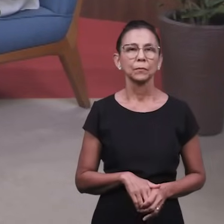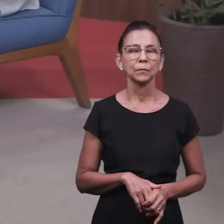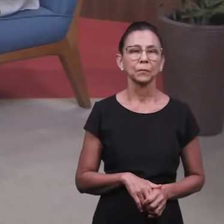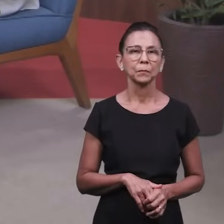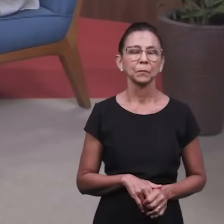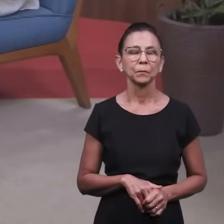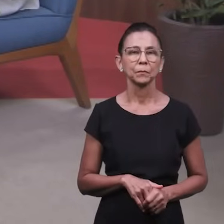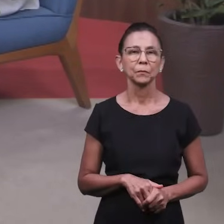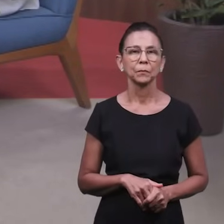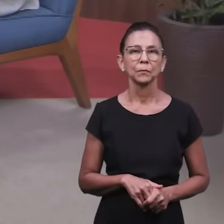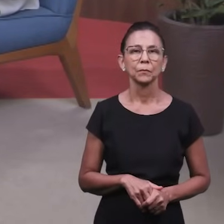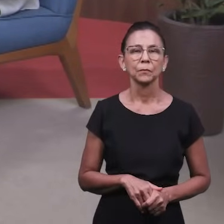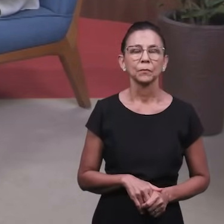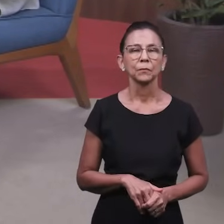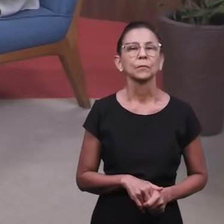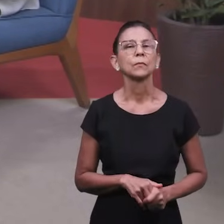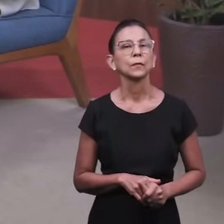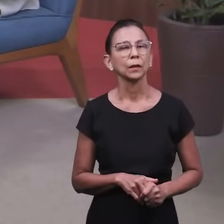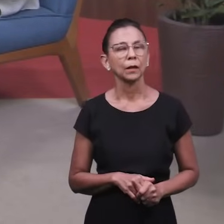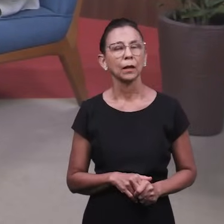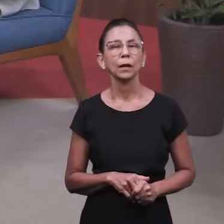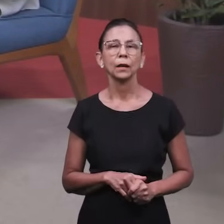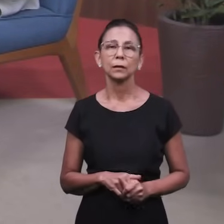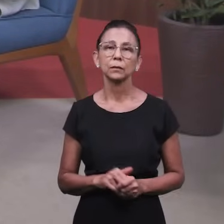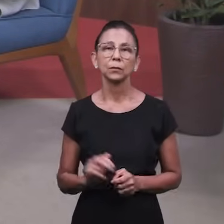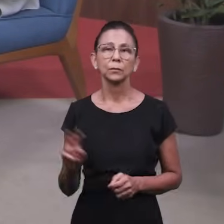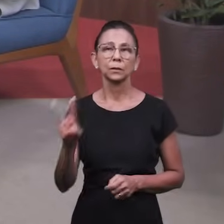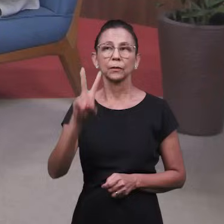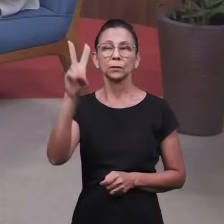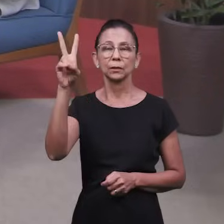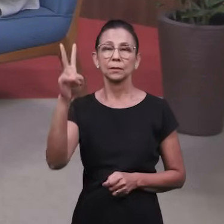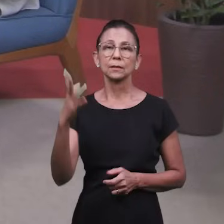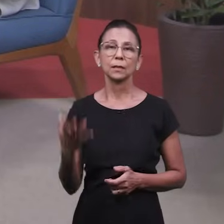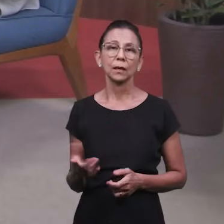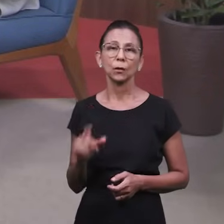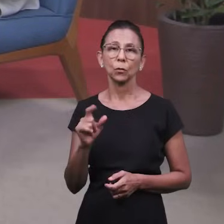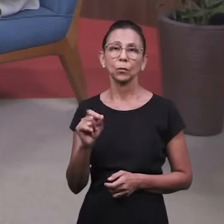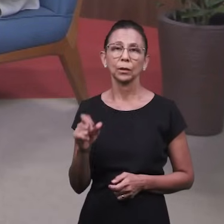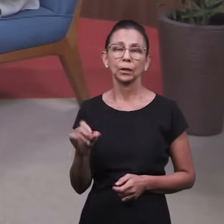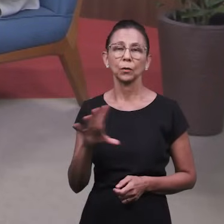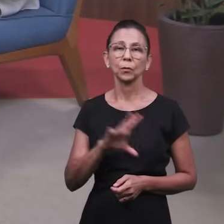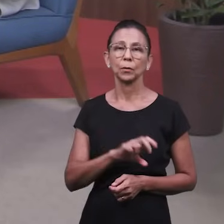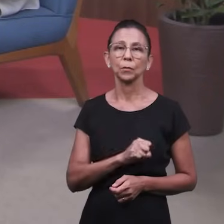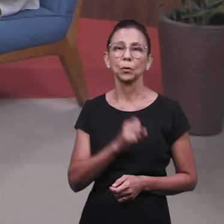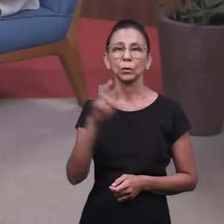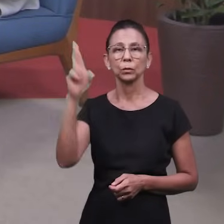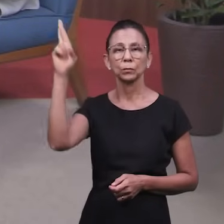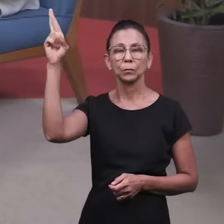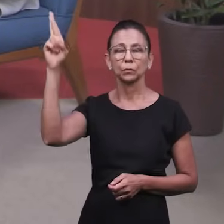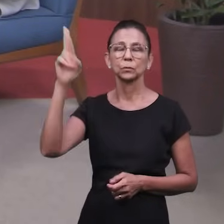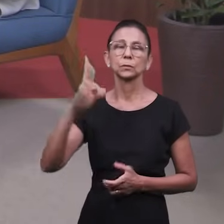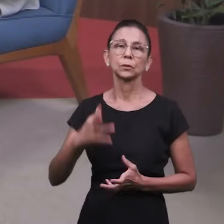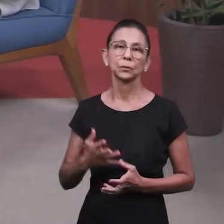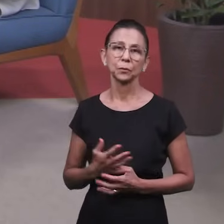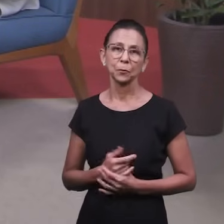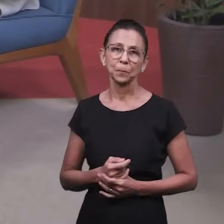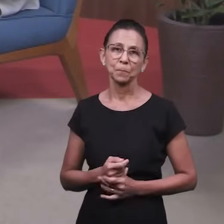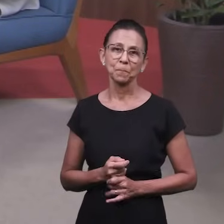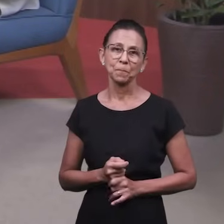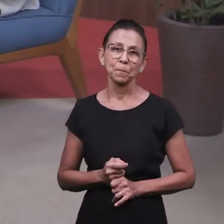valor. Valorizou. O outro recebeu um pouco mais, valorizou, guardou para o Senhor. Mas aquele que recebeu e que